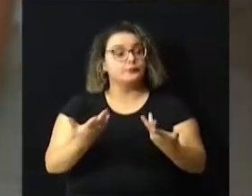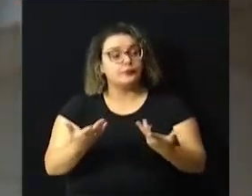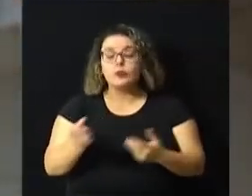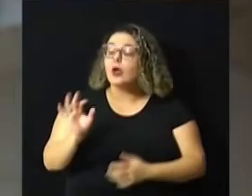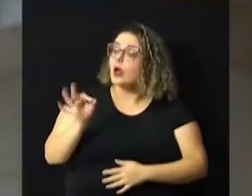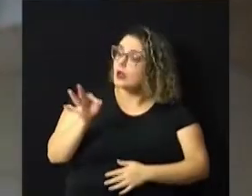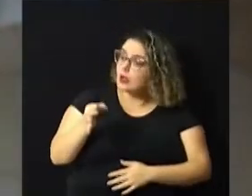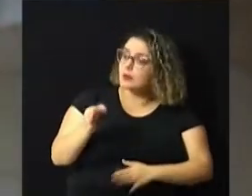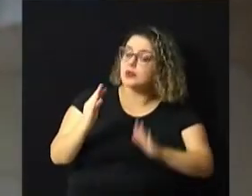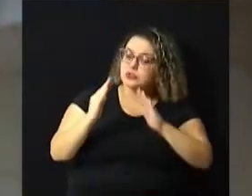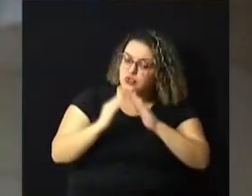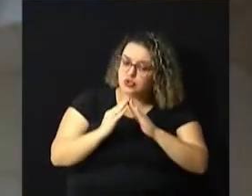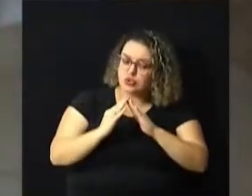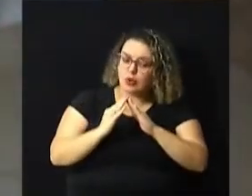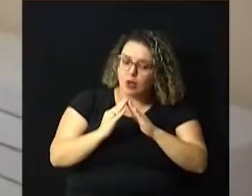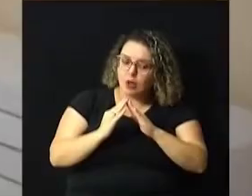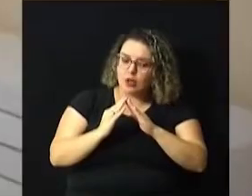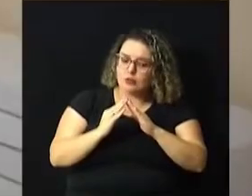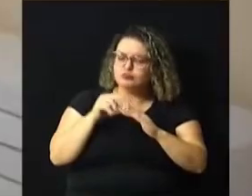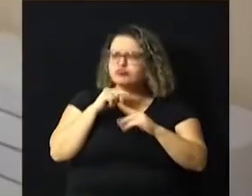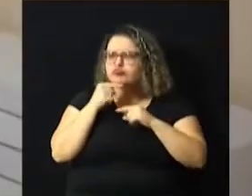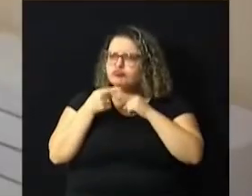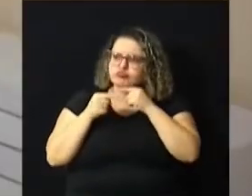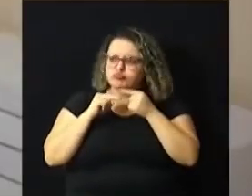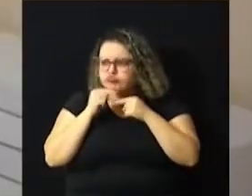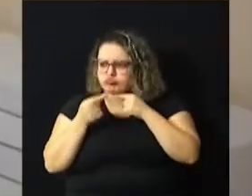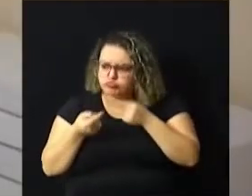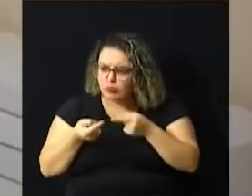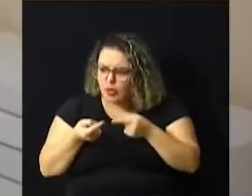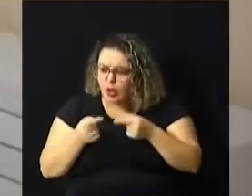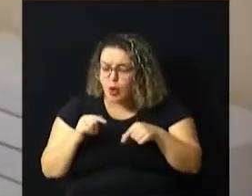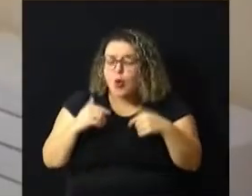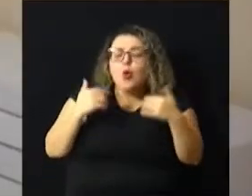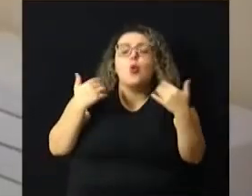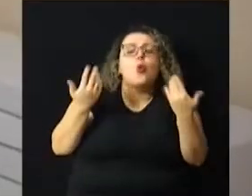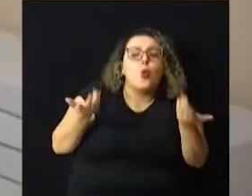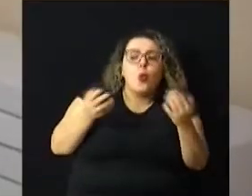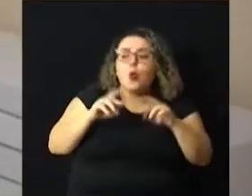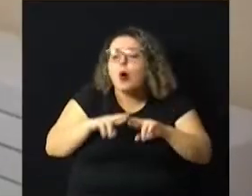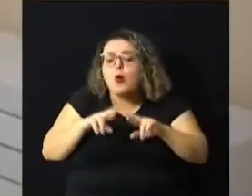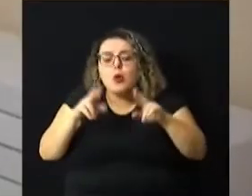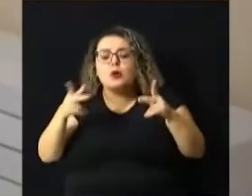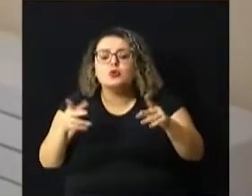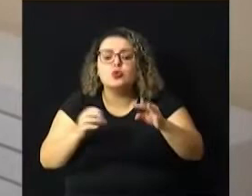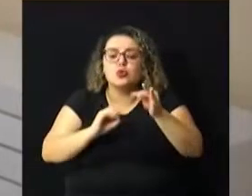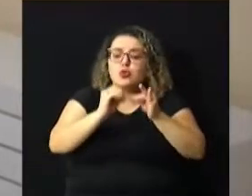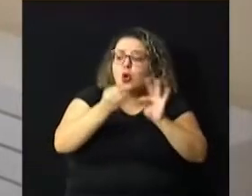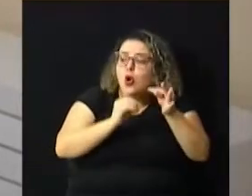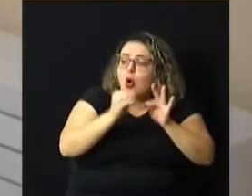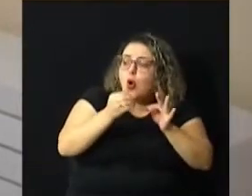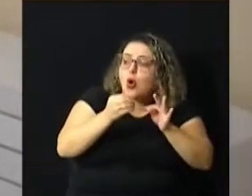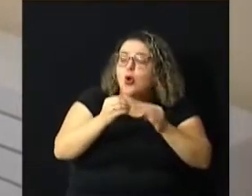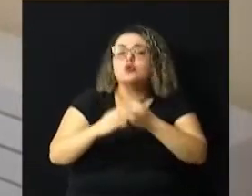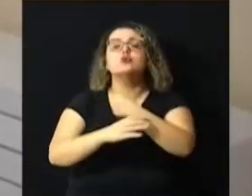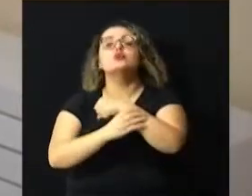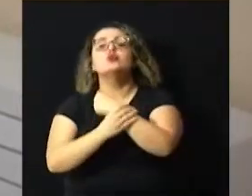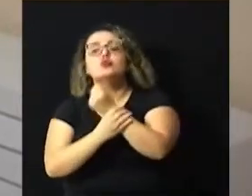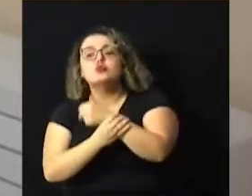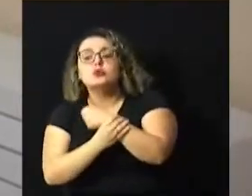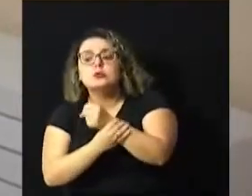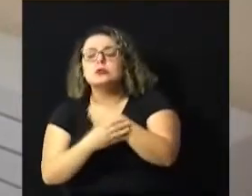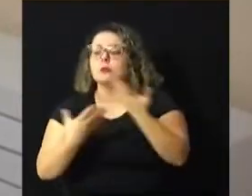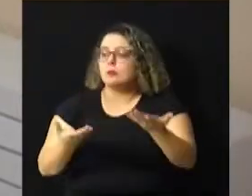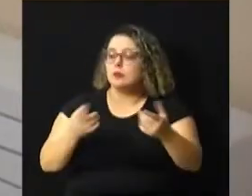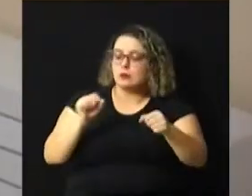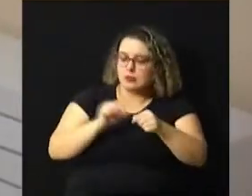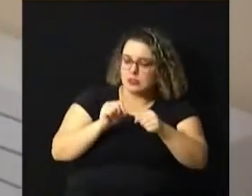em casa as pessoas estão com essa dúvida. Então, qual é a diferença entre um TO e um fisioterapeuta, no caso, para